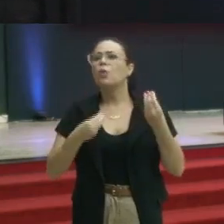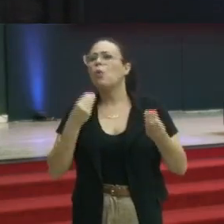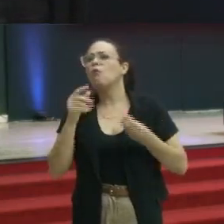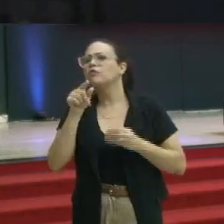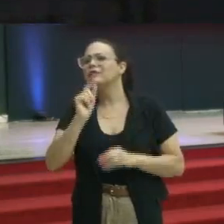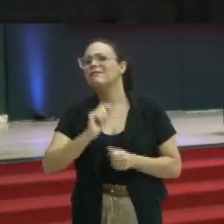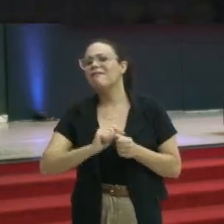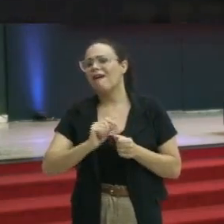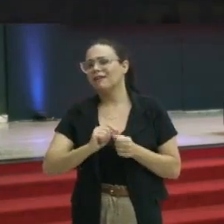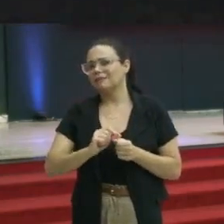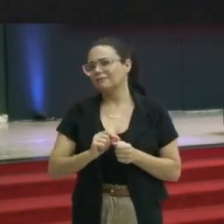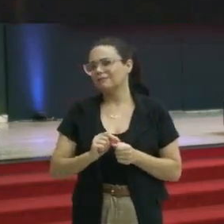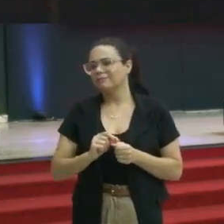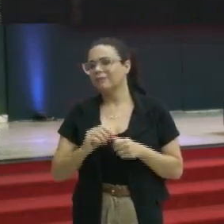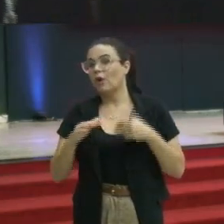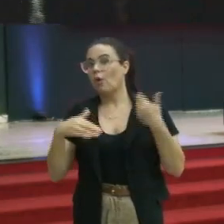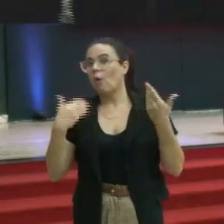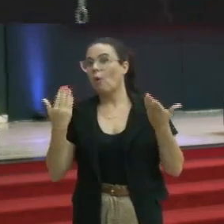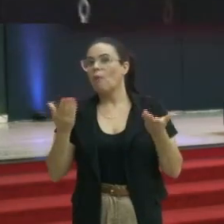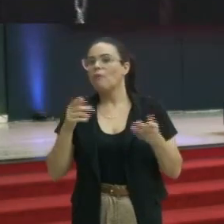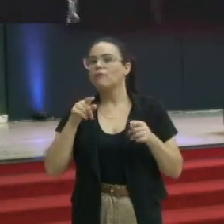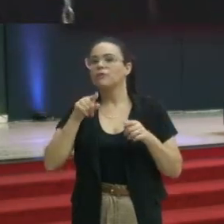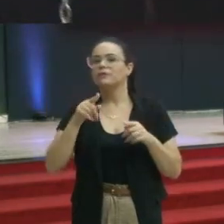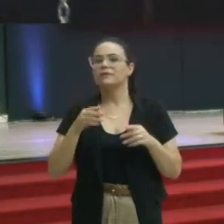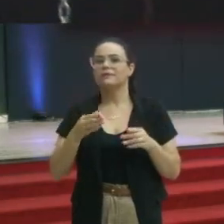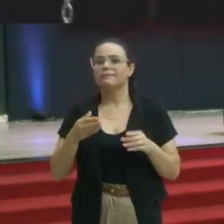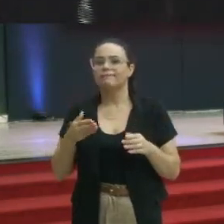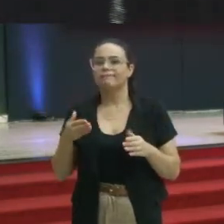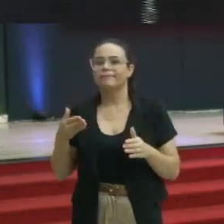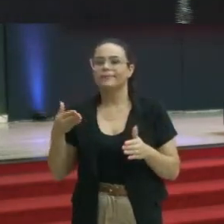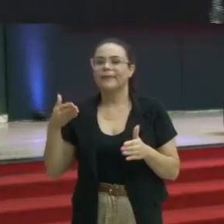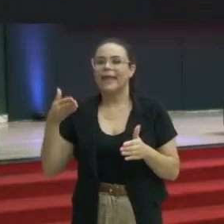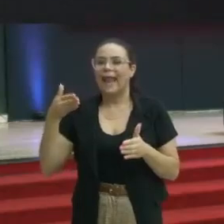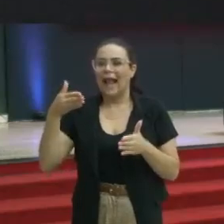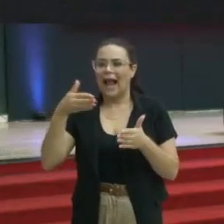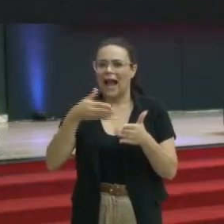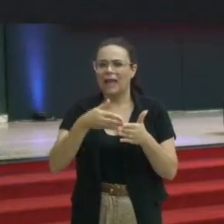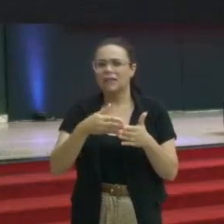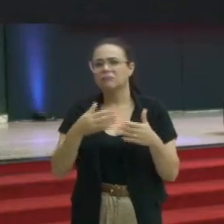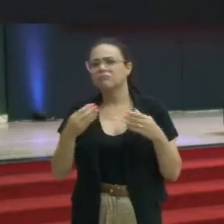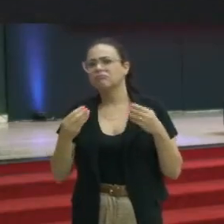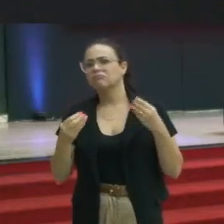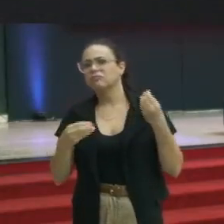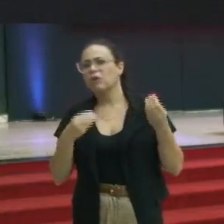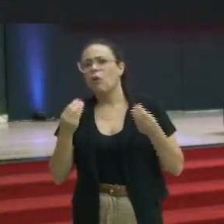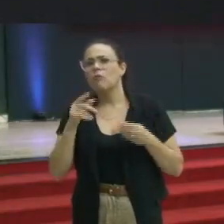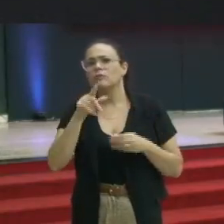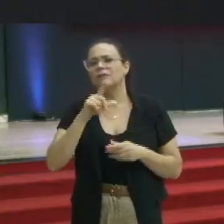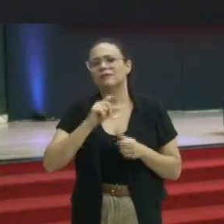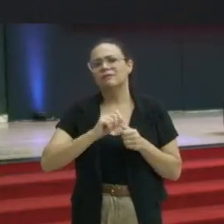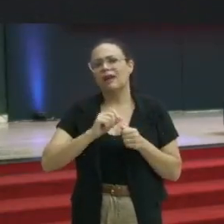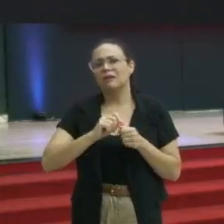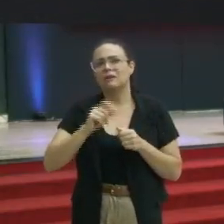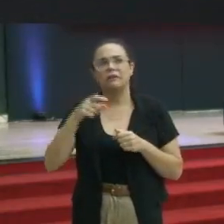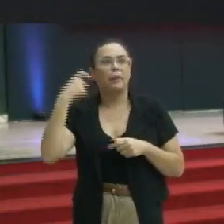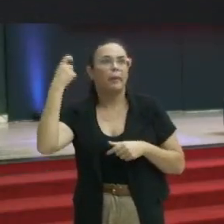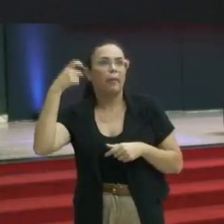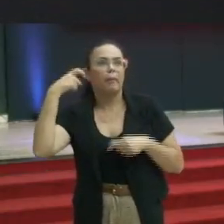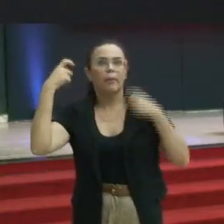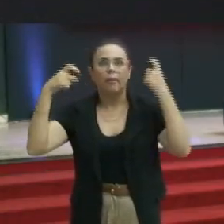Como você encara os problemas da vida? Como você lida com os problemas da vida?